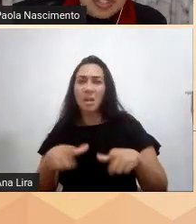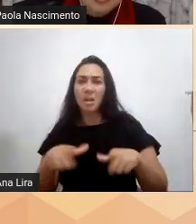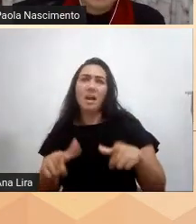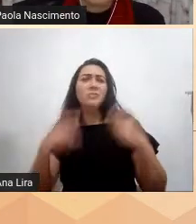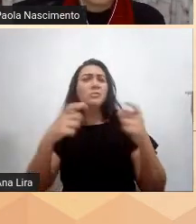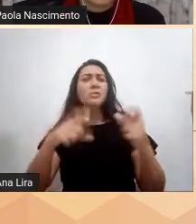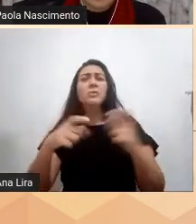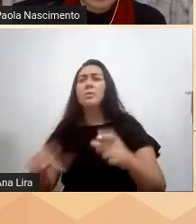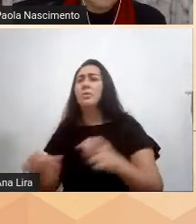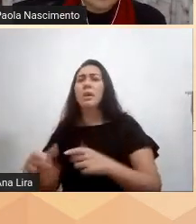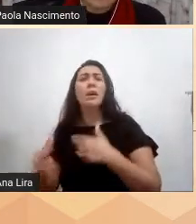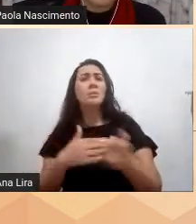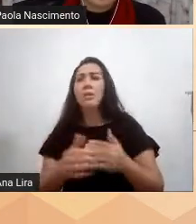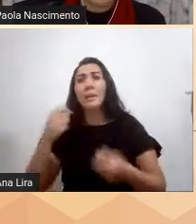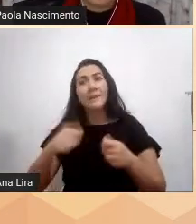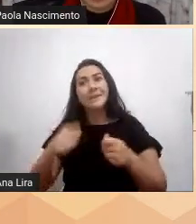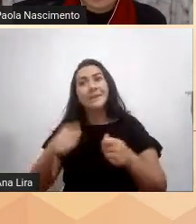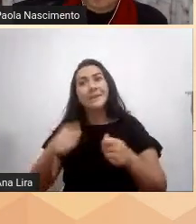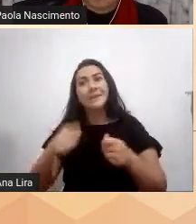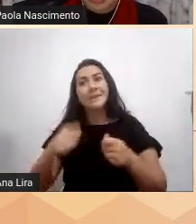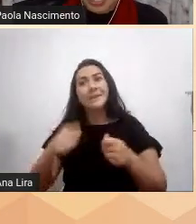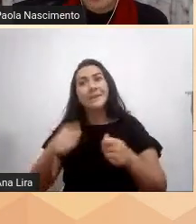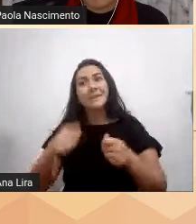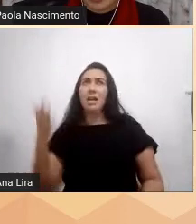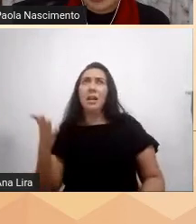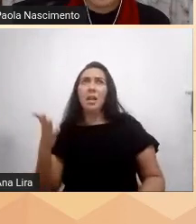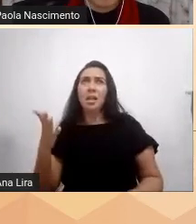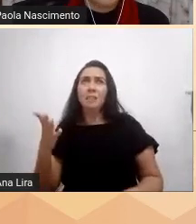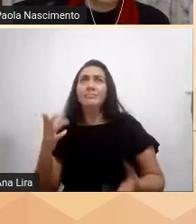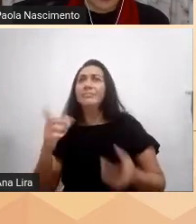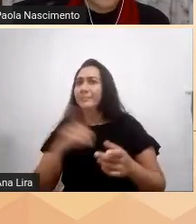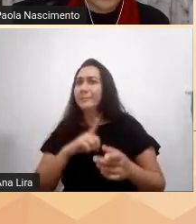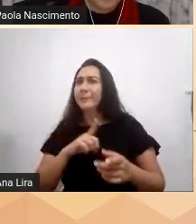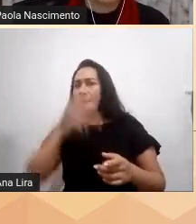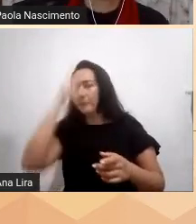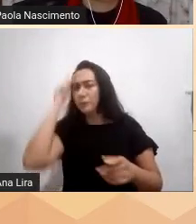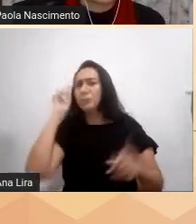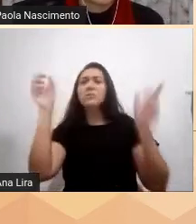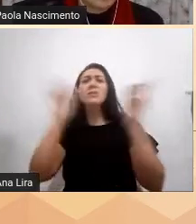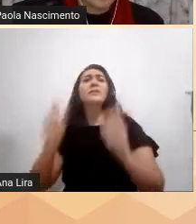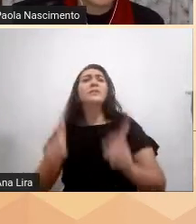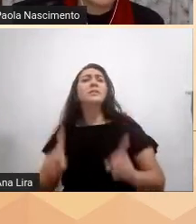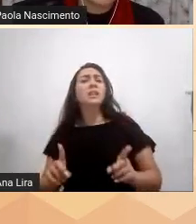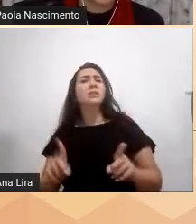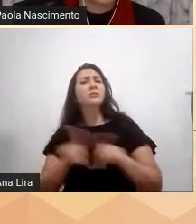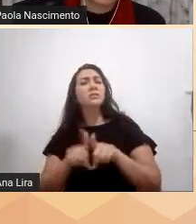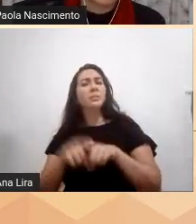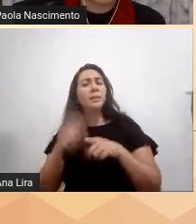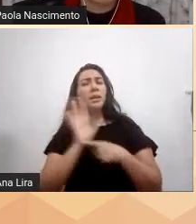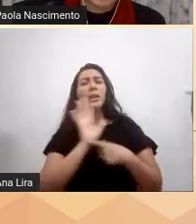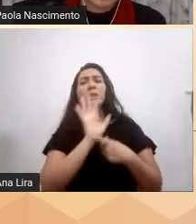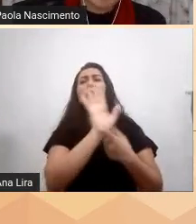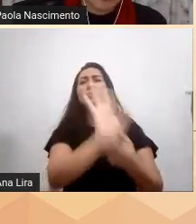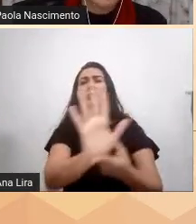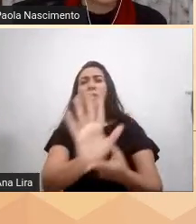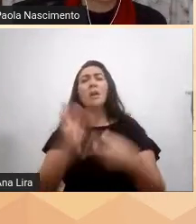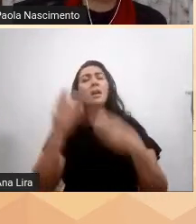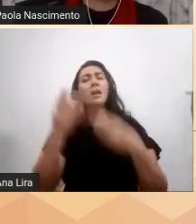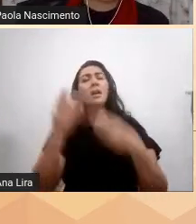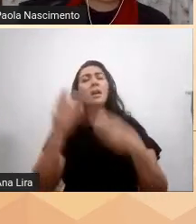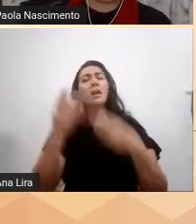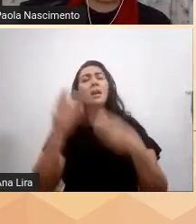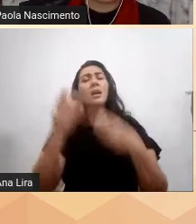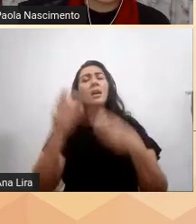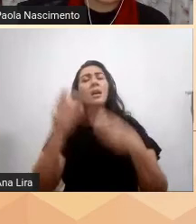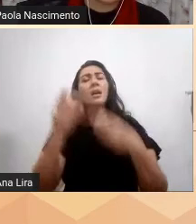todas essas pessoas, né? É inclusão social, sim, tá? E eu bato forte nisso porque nos projetos que a gente elabora